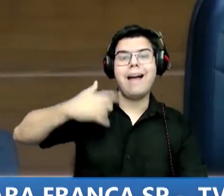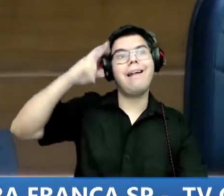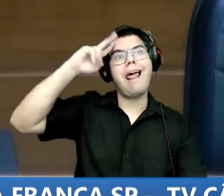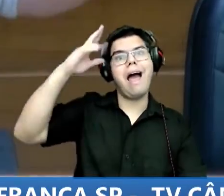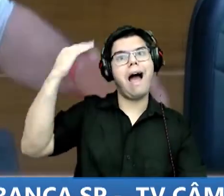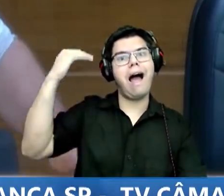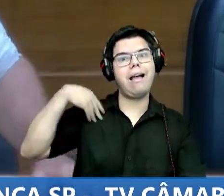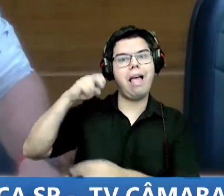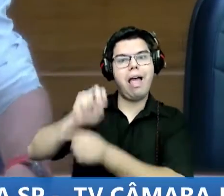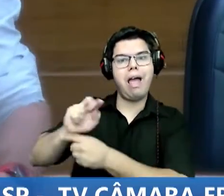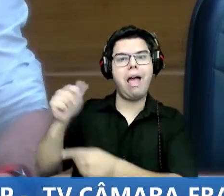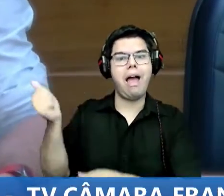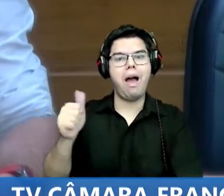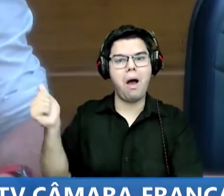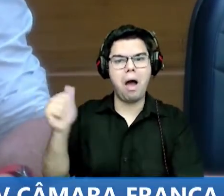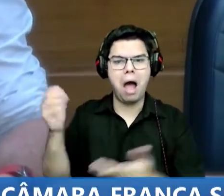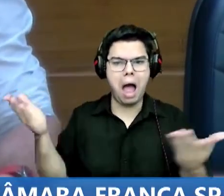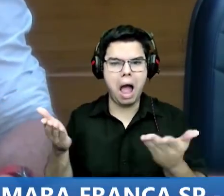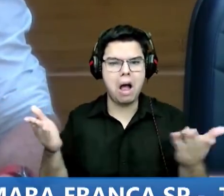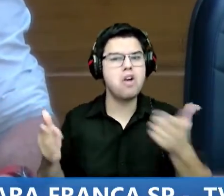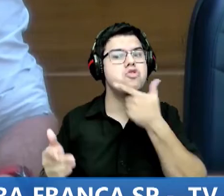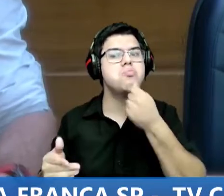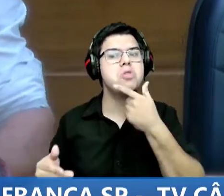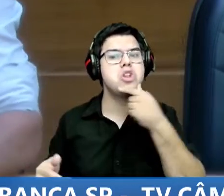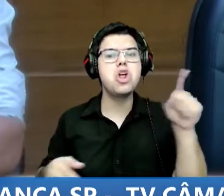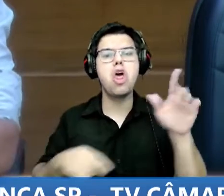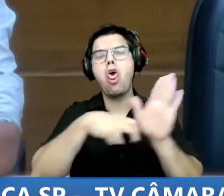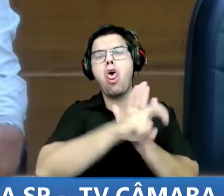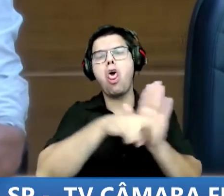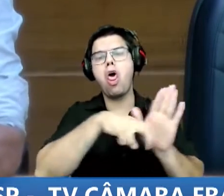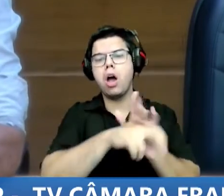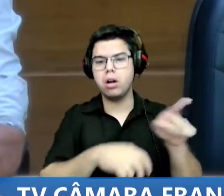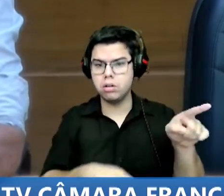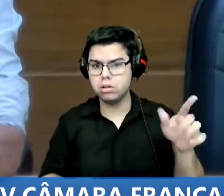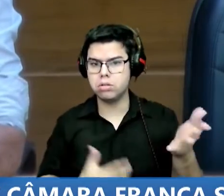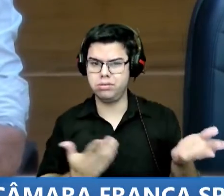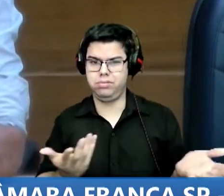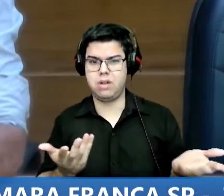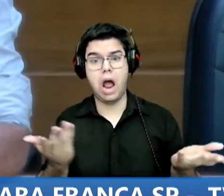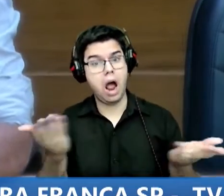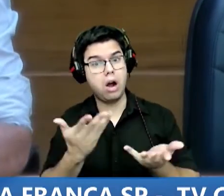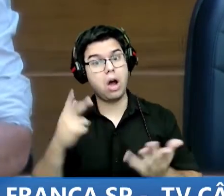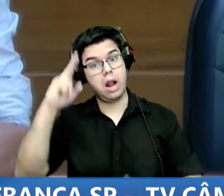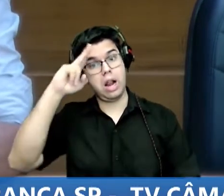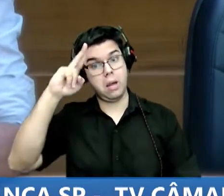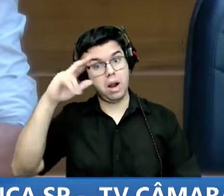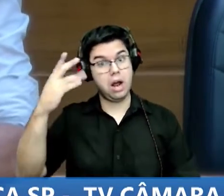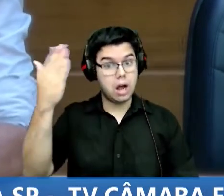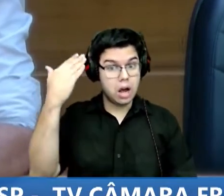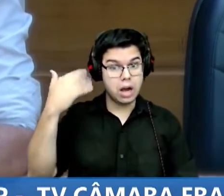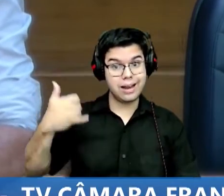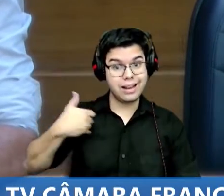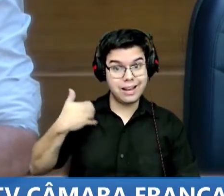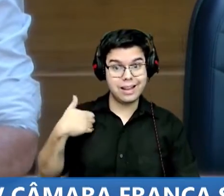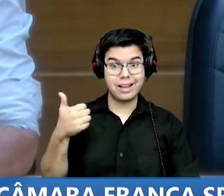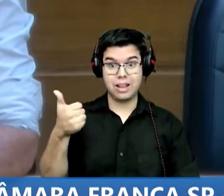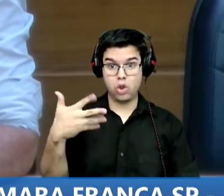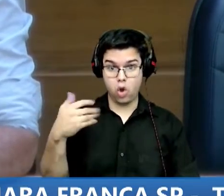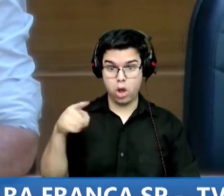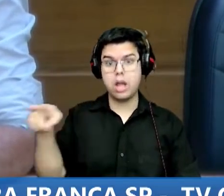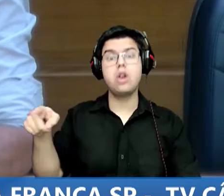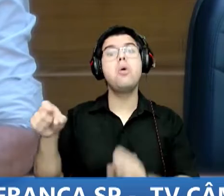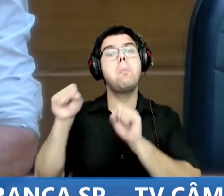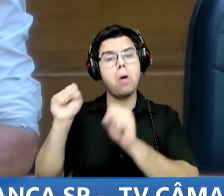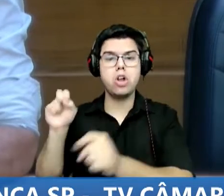o menino está lá em casa. E outra coisa, só para te lembrar também, Vanessa, com 14 anos ele pode trabalhar como aprendiz, desde que